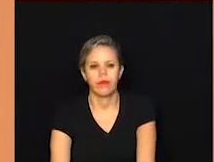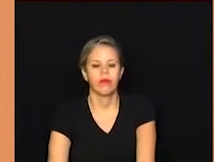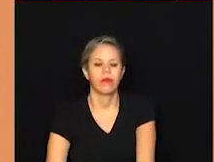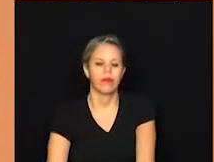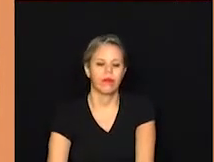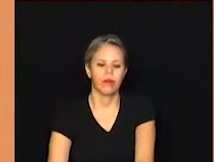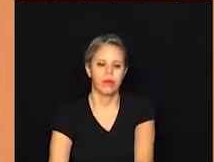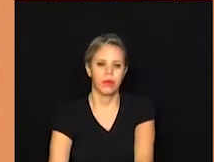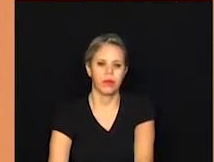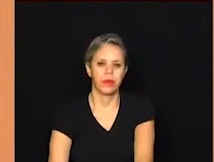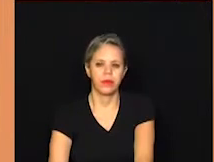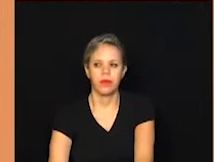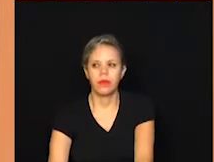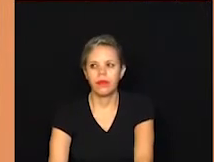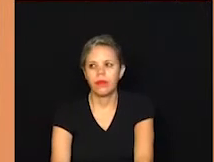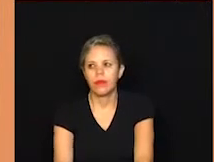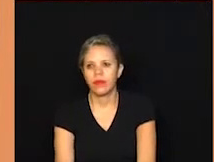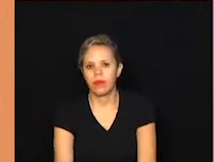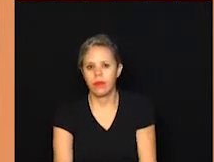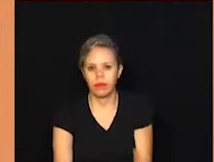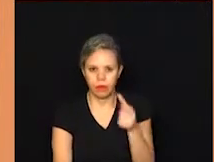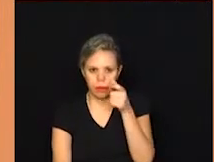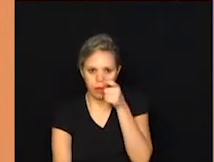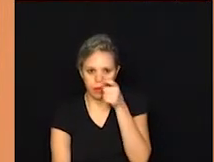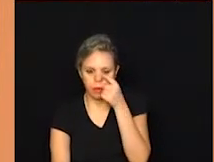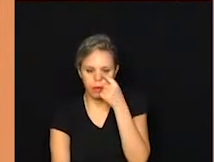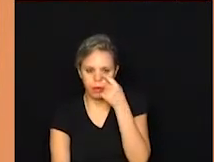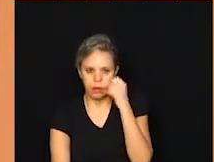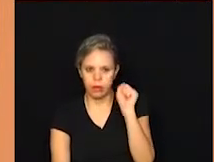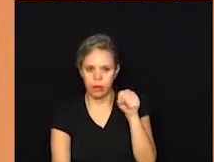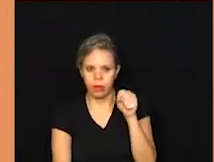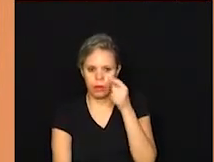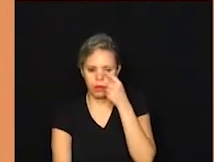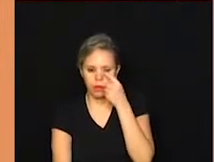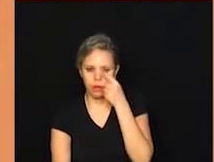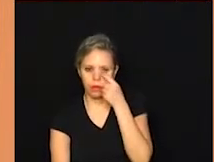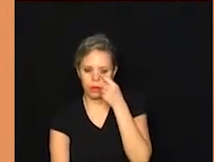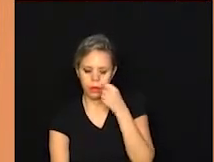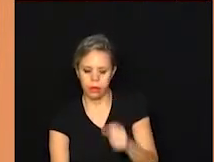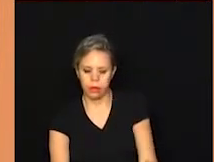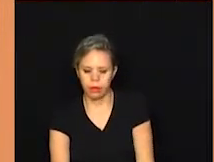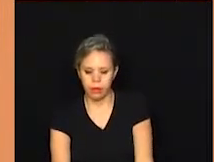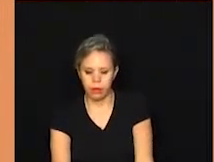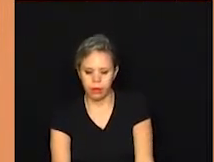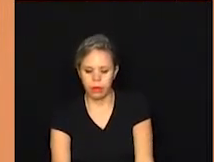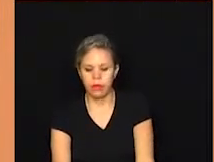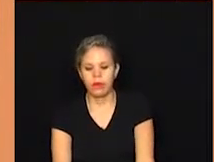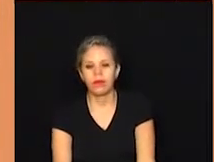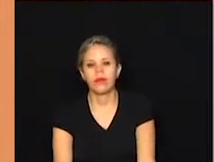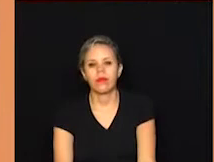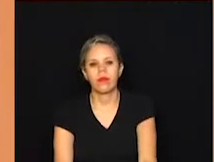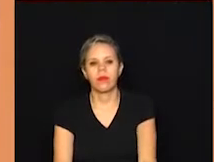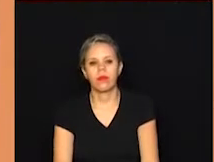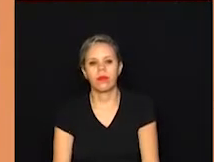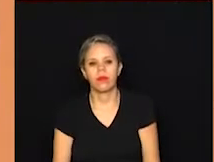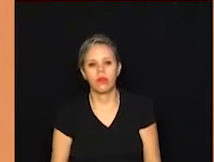Estão me escutando? Tá. Então, a questão do